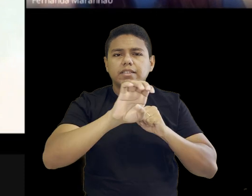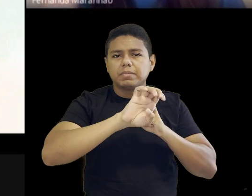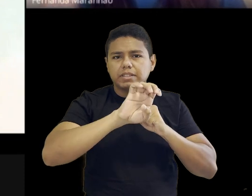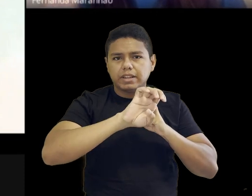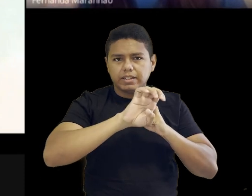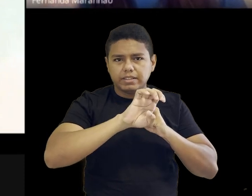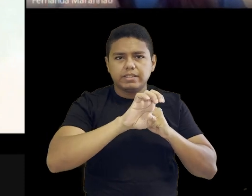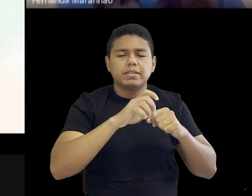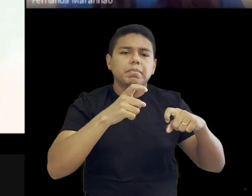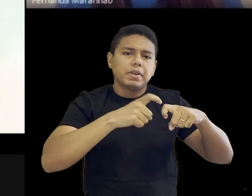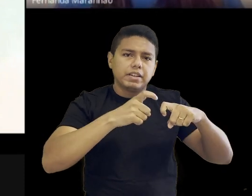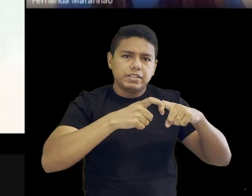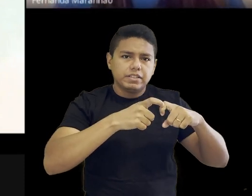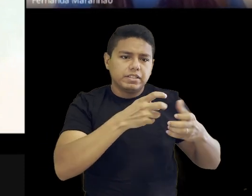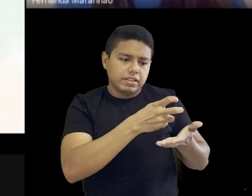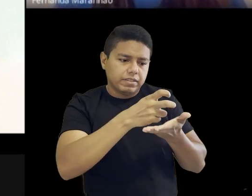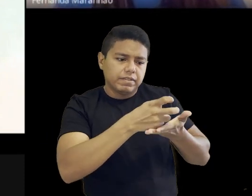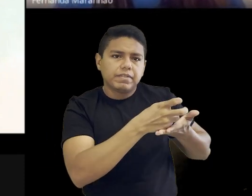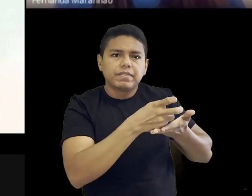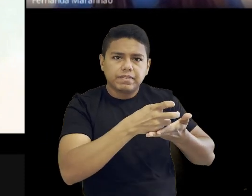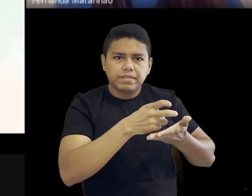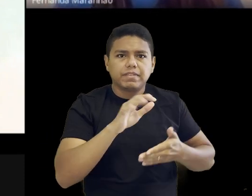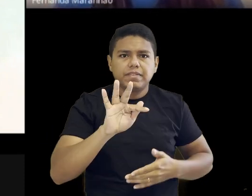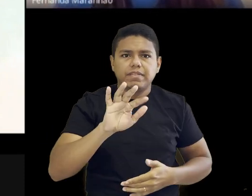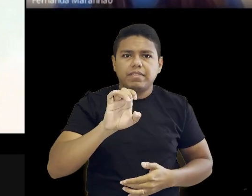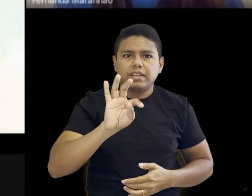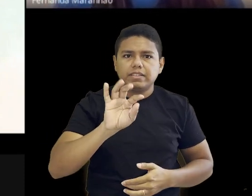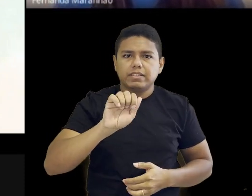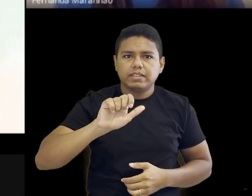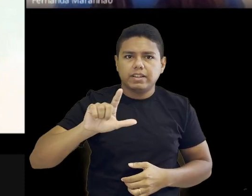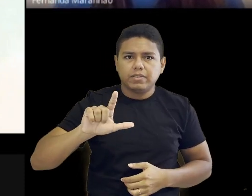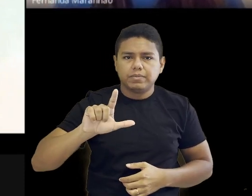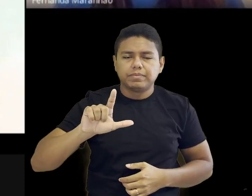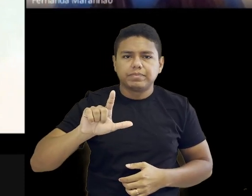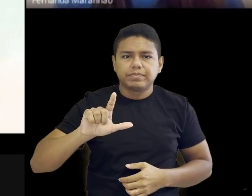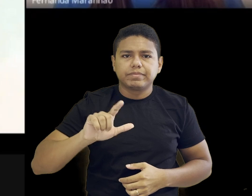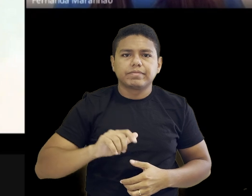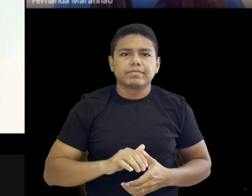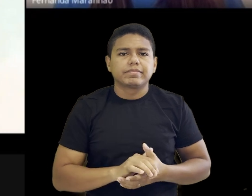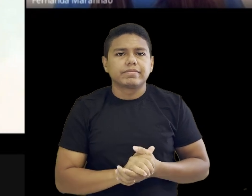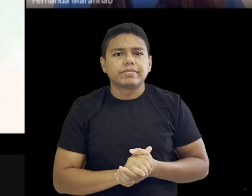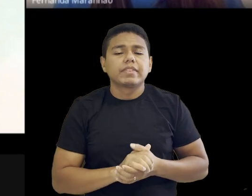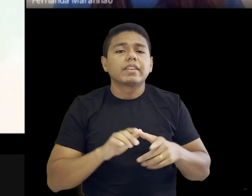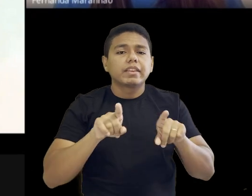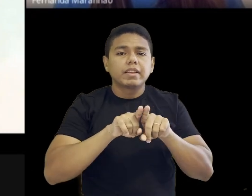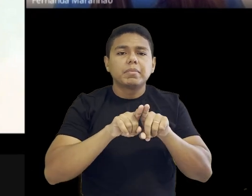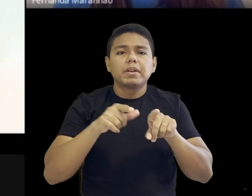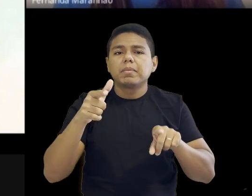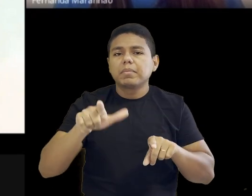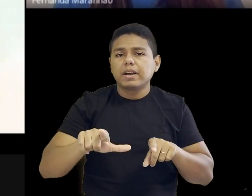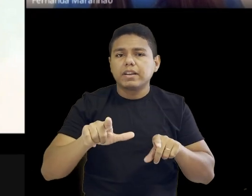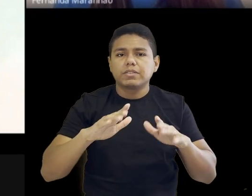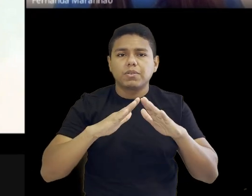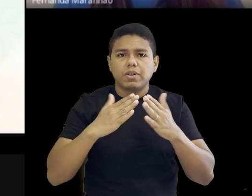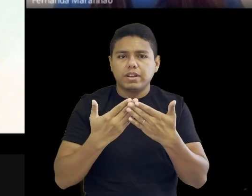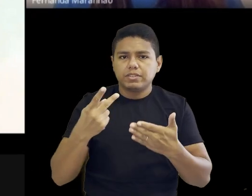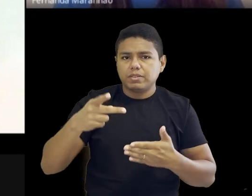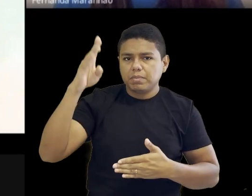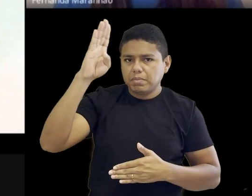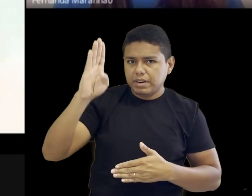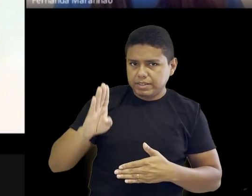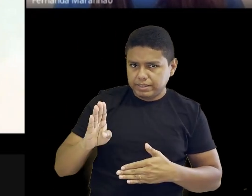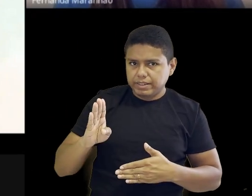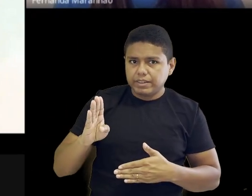como título de especialista em medicina fetal, também pela FEBRASGO-EMB, e título em ultrassonografia em ginecologia e obstetrícia pelo Colégio Brasileiro